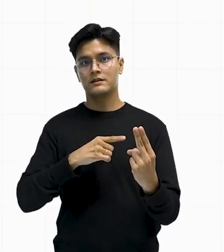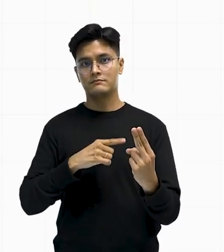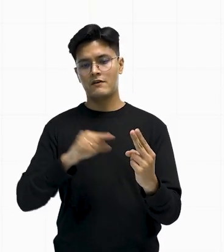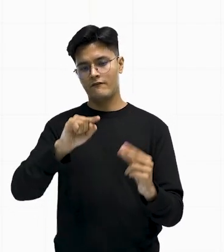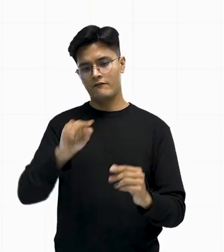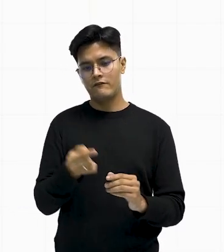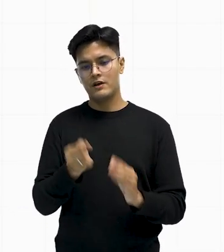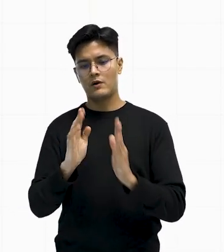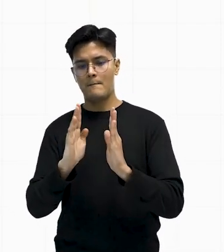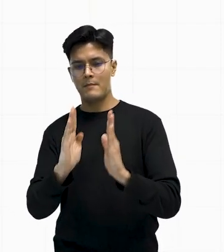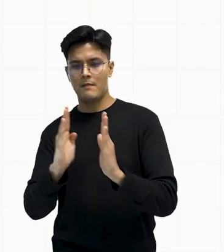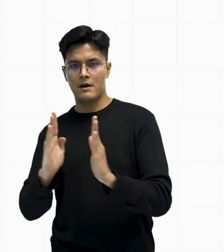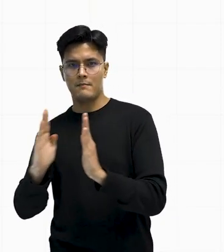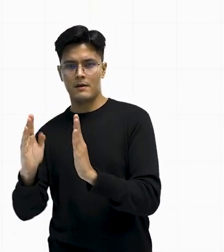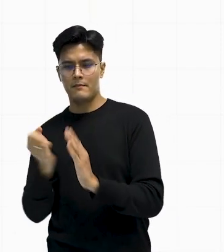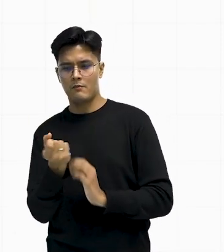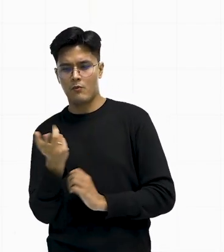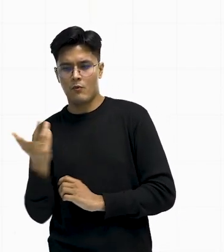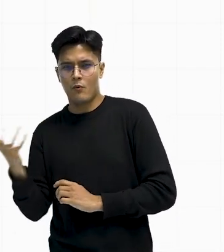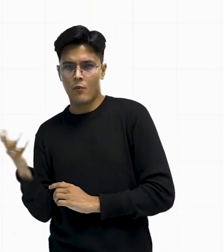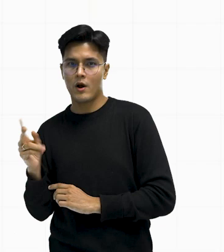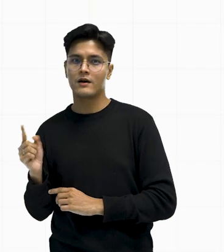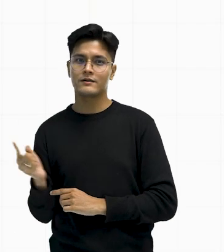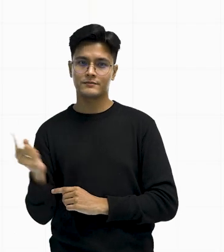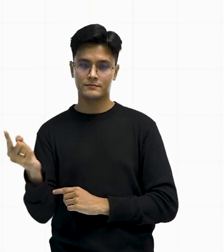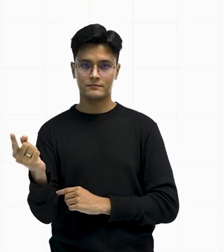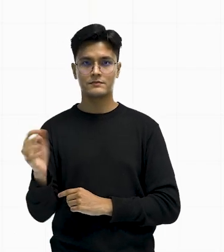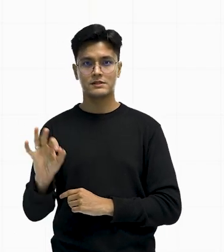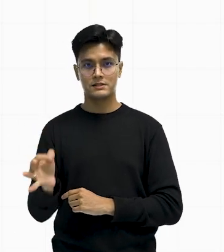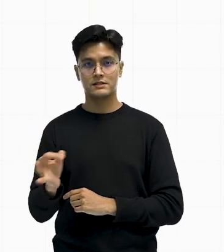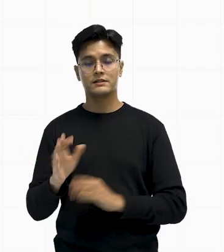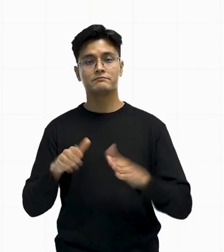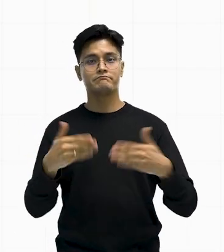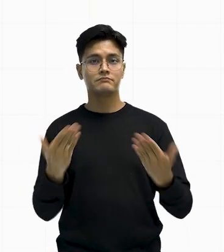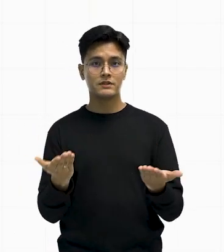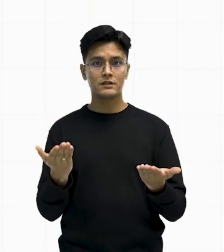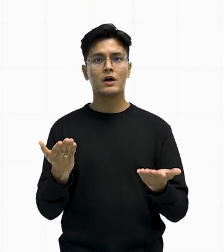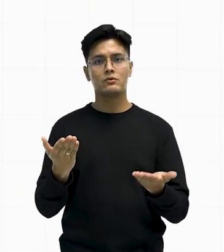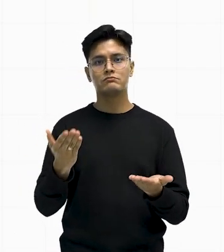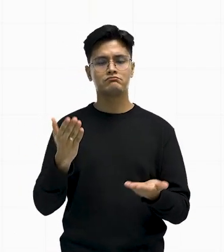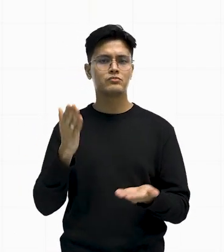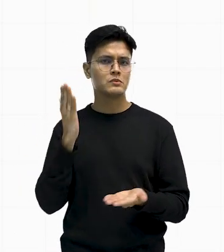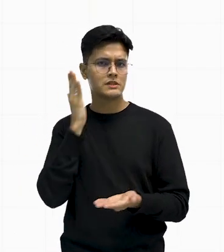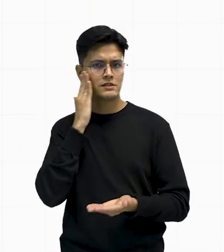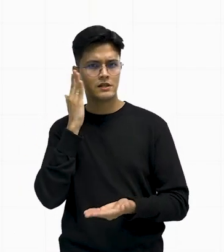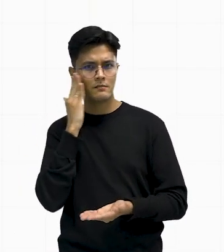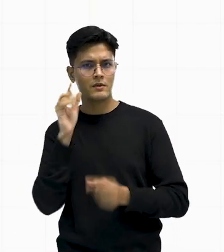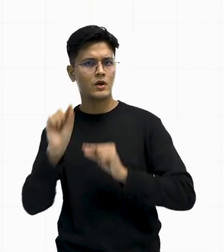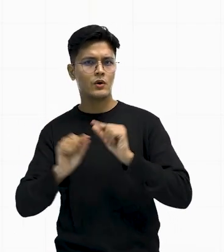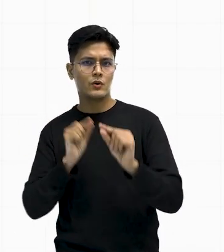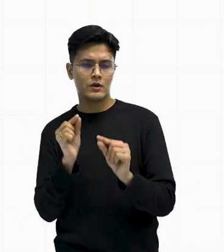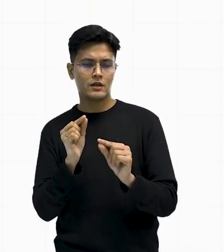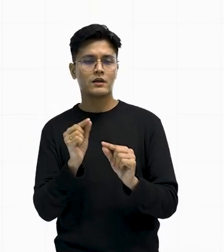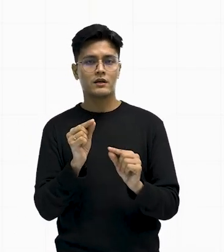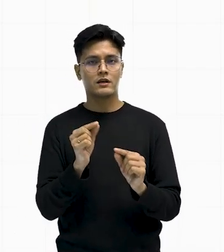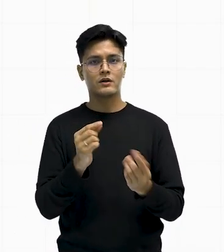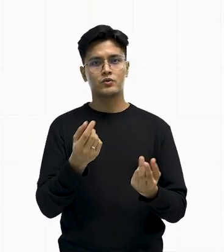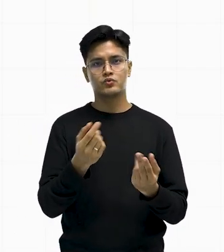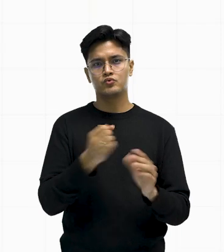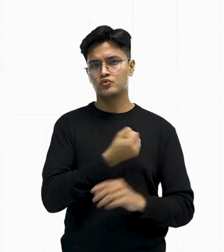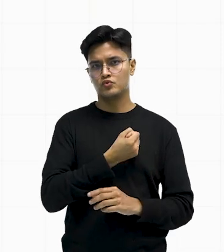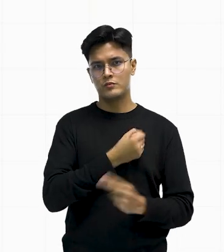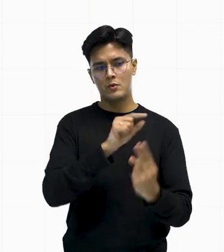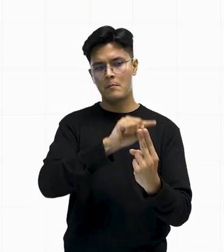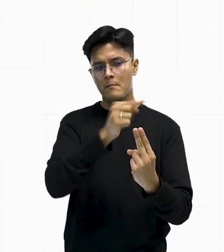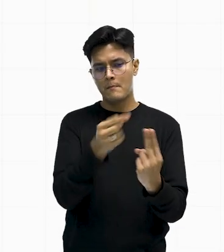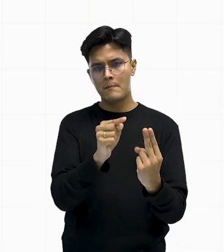casas infinitas decimais, tá? Então a gente não consegue determinar, não consegue transformar, na verdade,